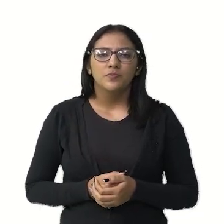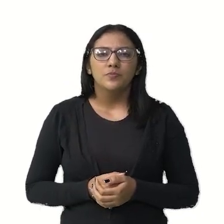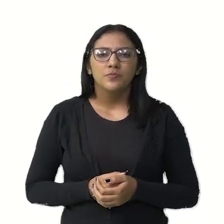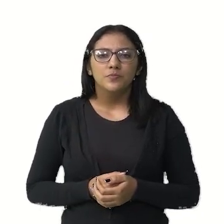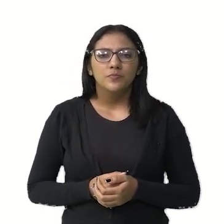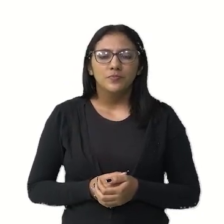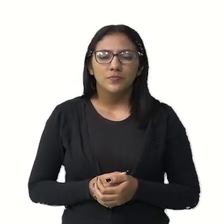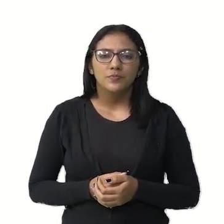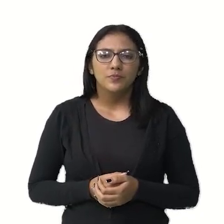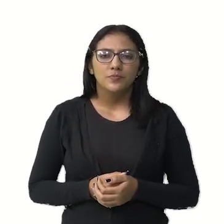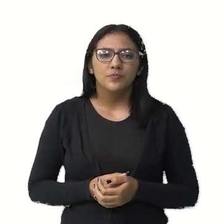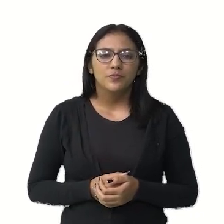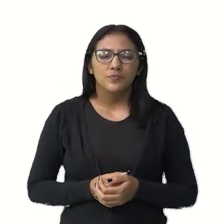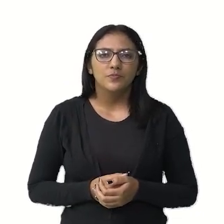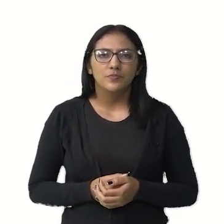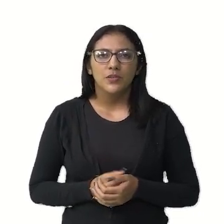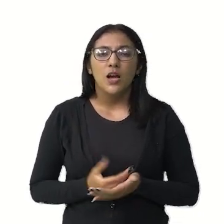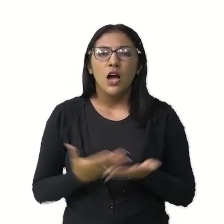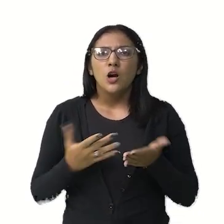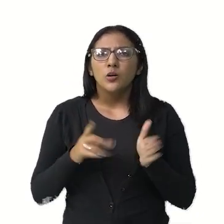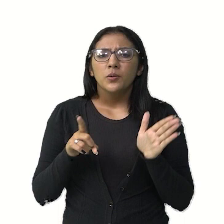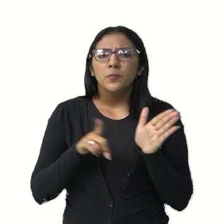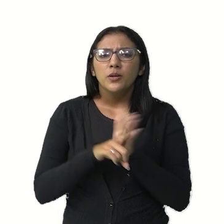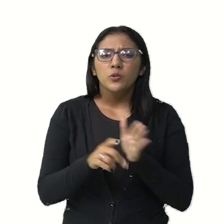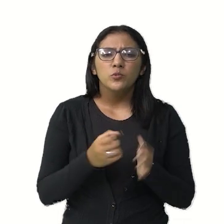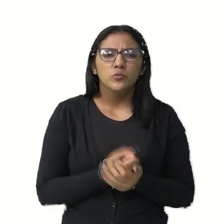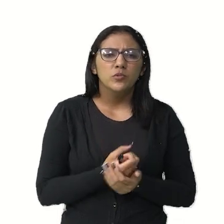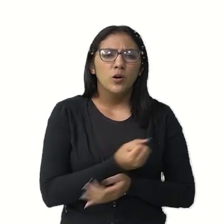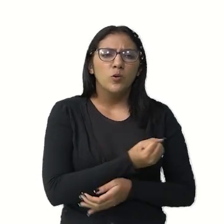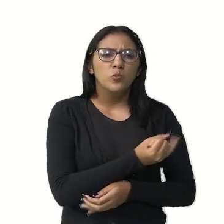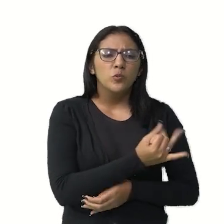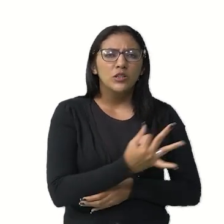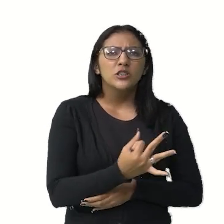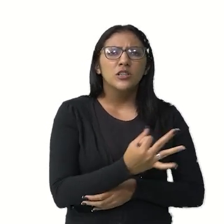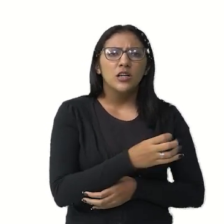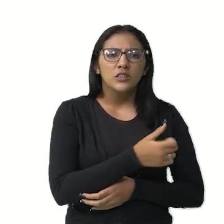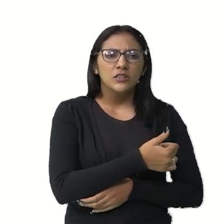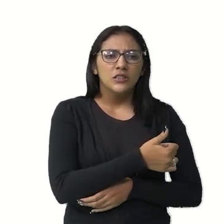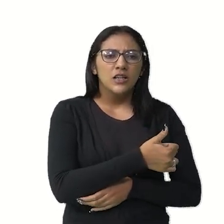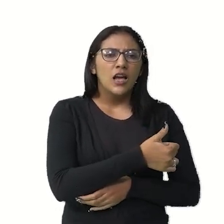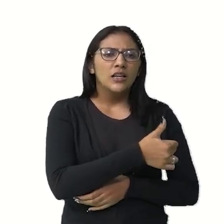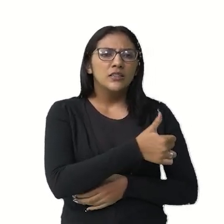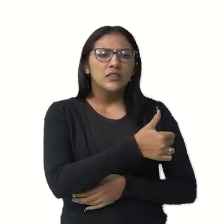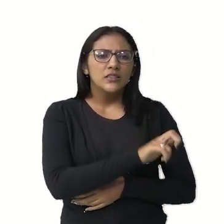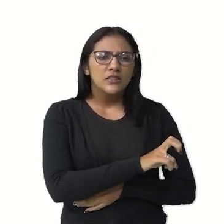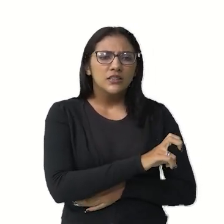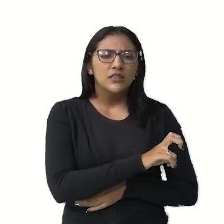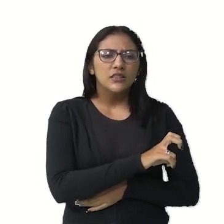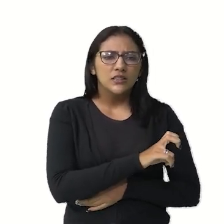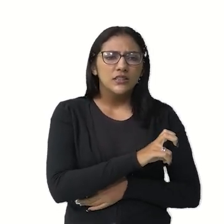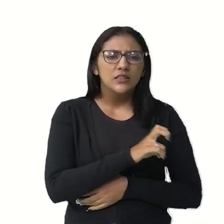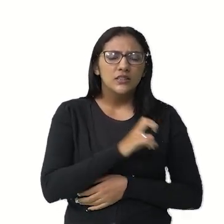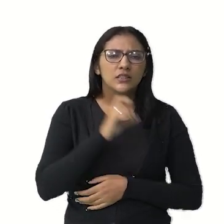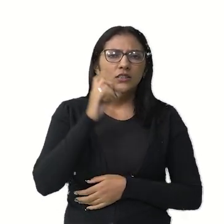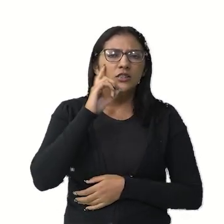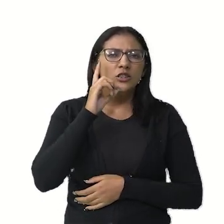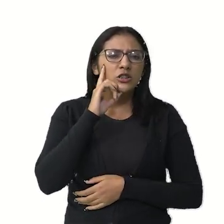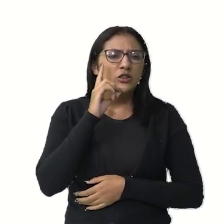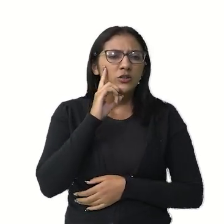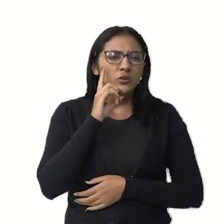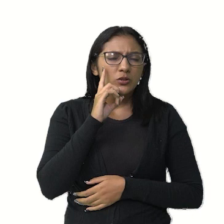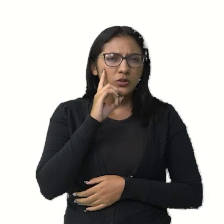Em quantos dias? 15 operários, tá bom? Vamos colocar aqui só operário, tá?